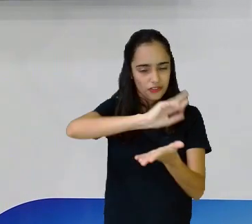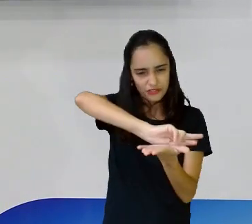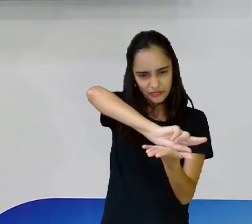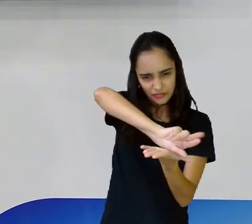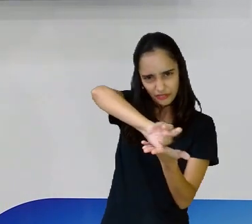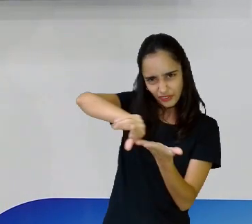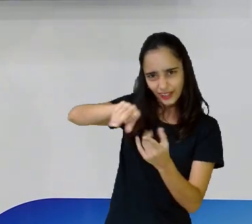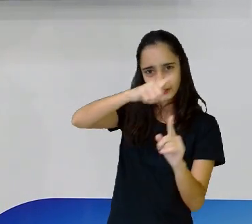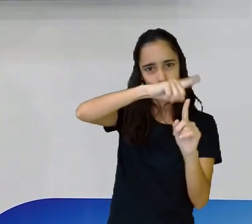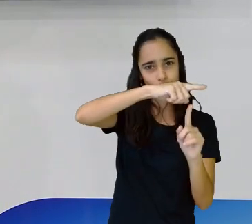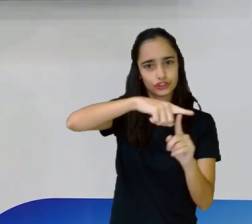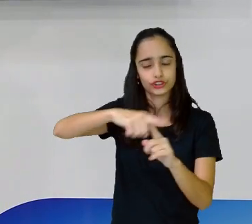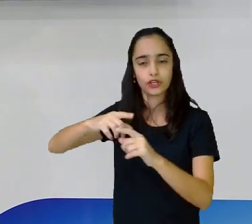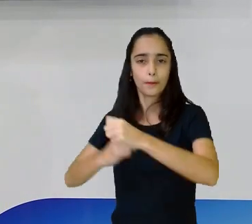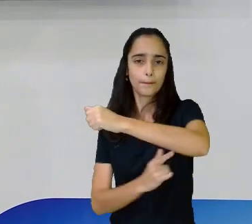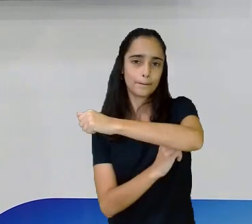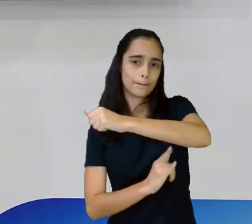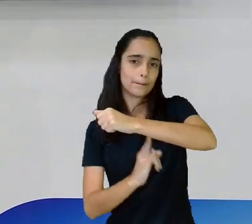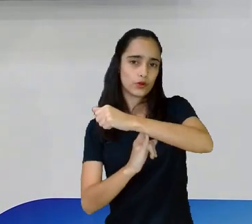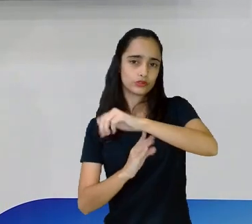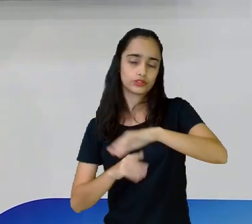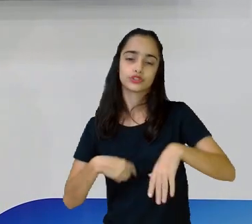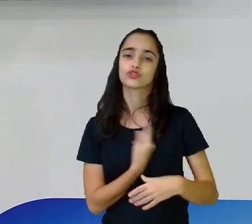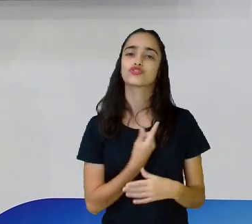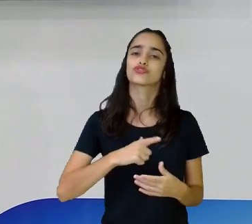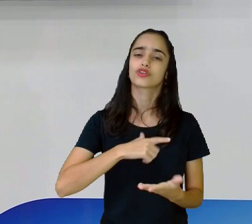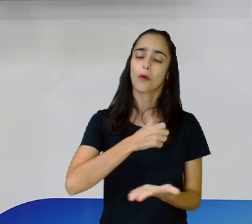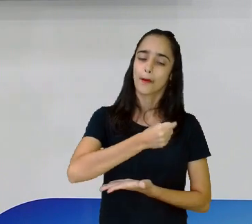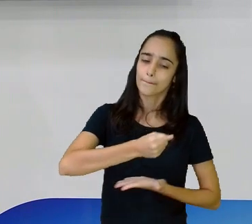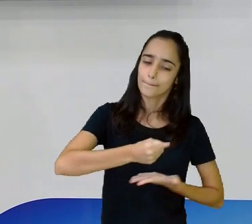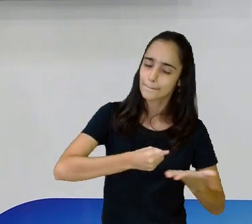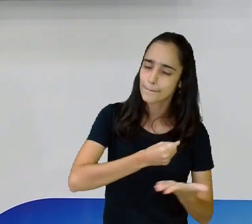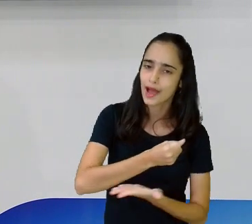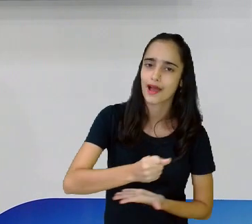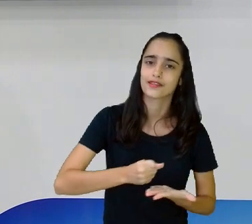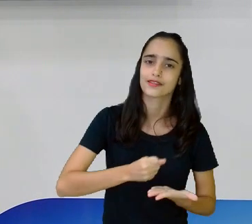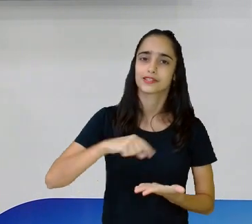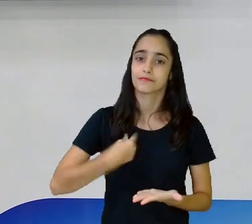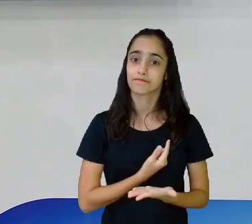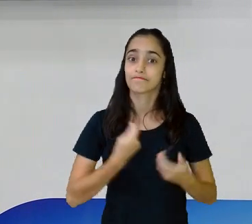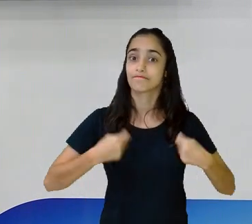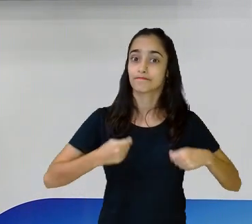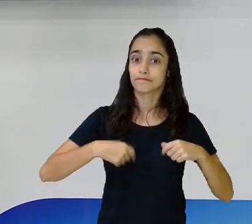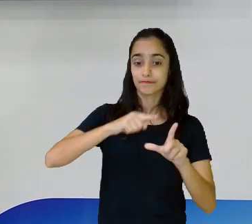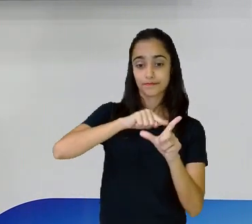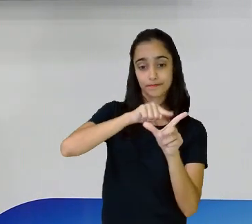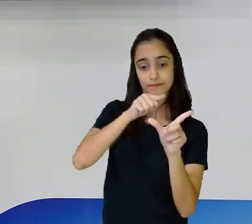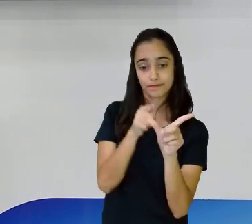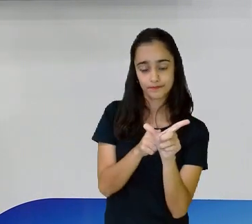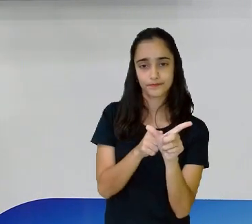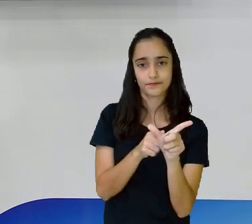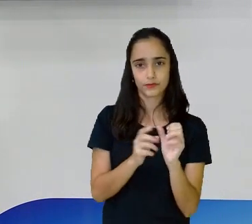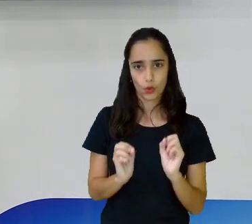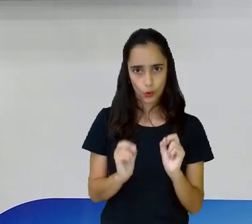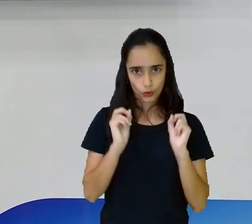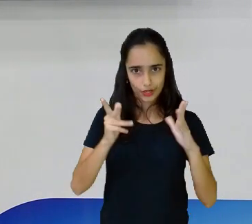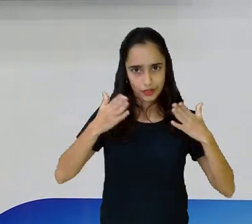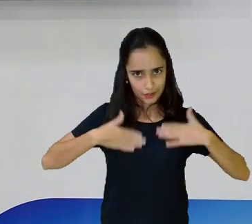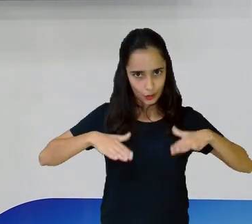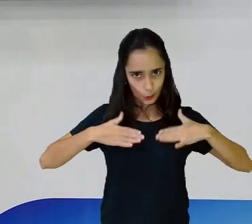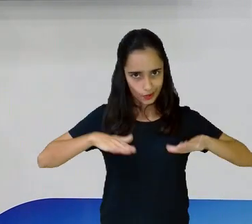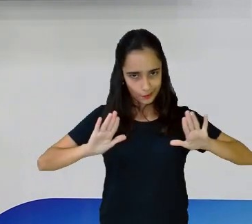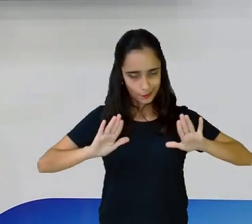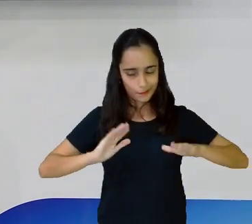ó. A ponte, eu tenho a minha base, preciso de ângulos retos. Beleza? Tranquilo até